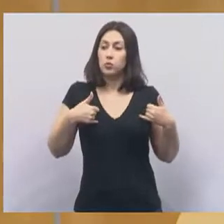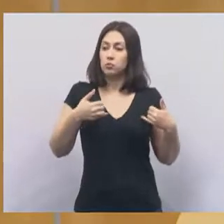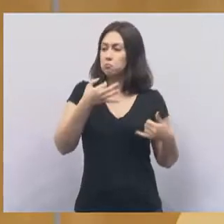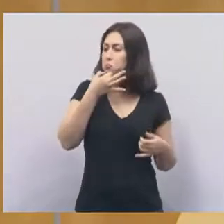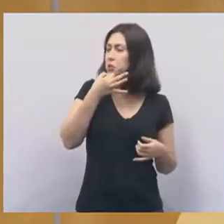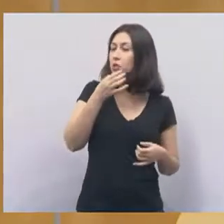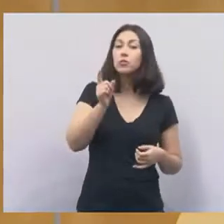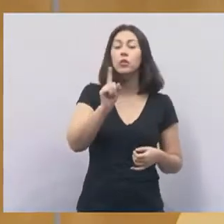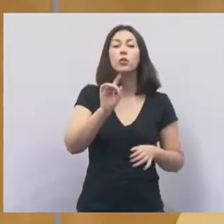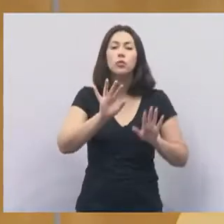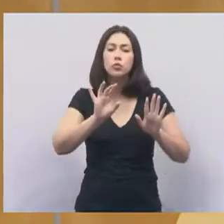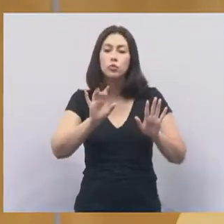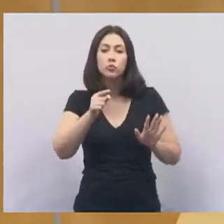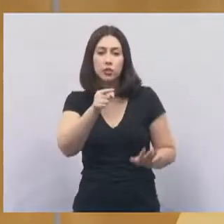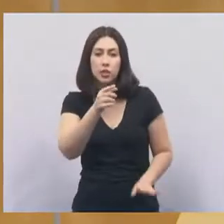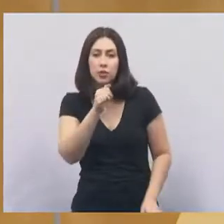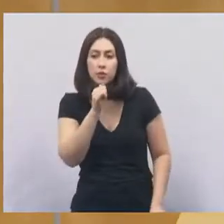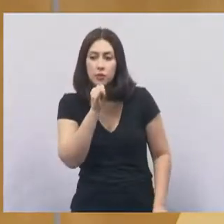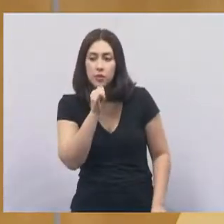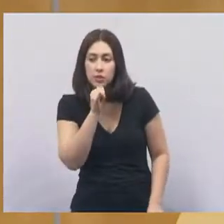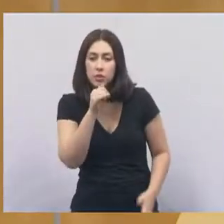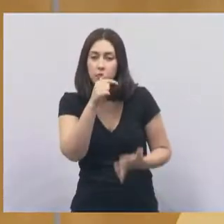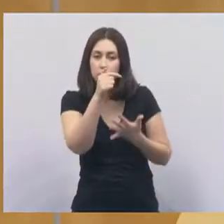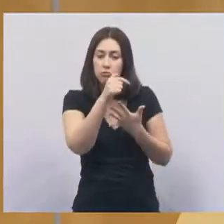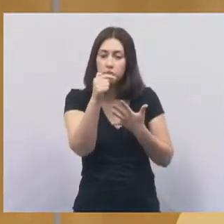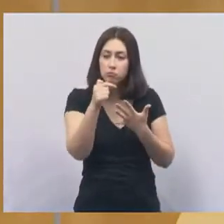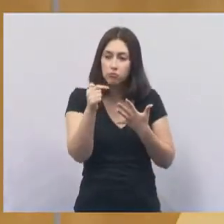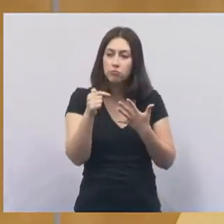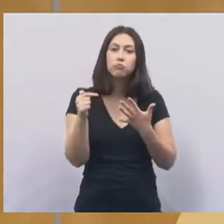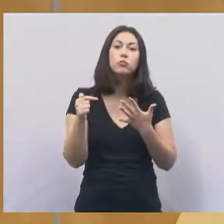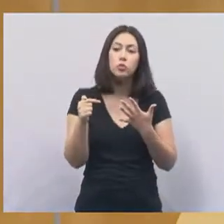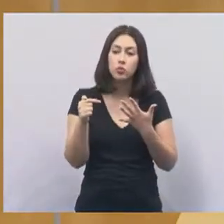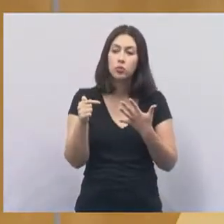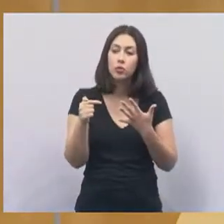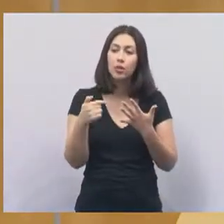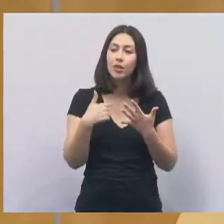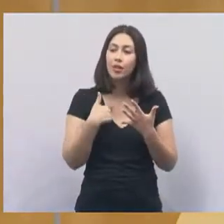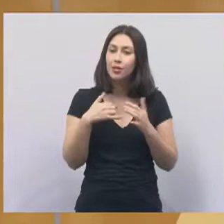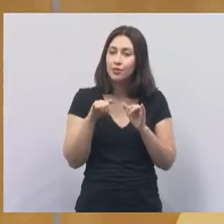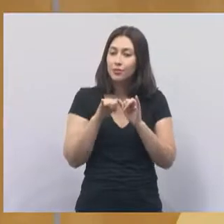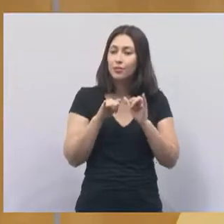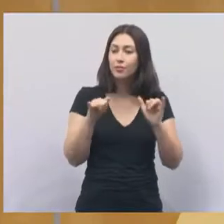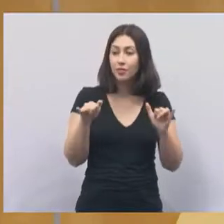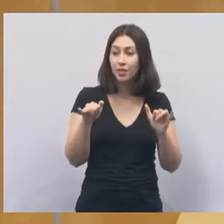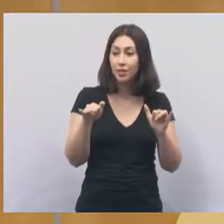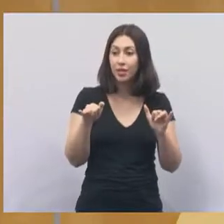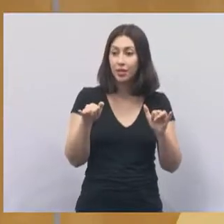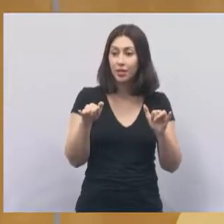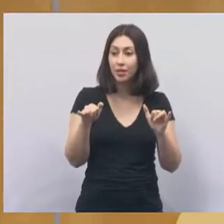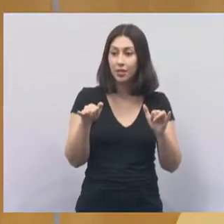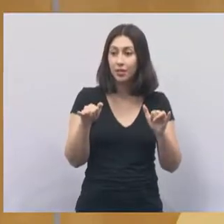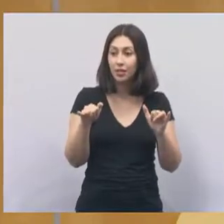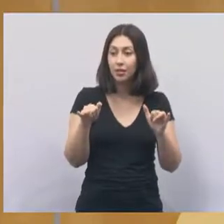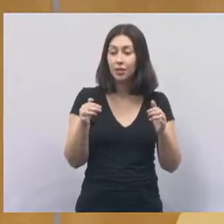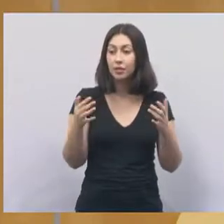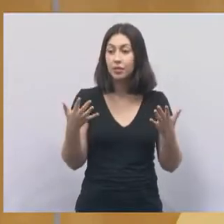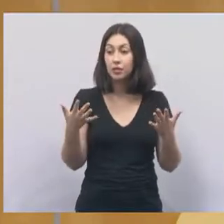colegas é um exemplo a senhora tá colocando alguns pontos que eu confesso que são mais